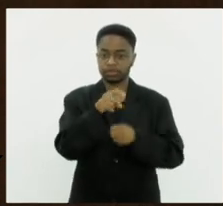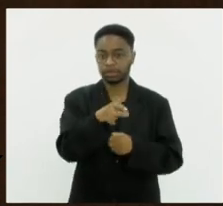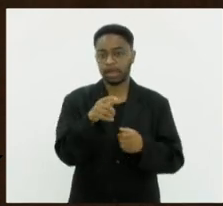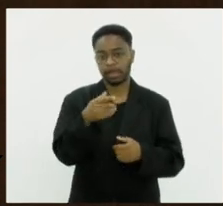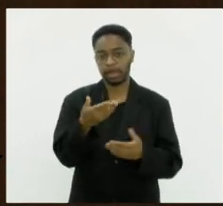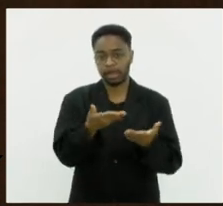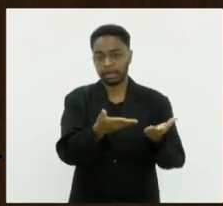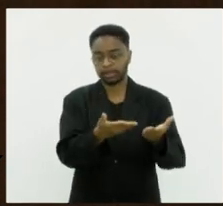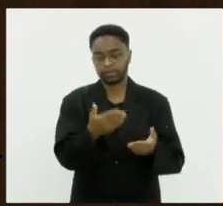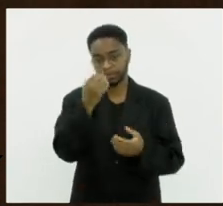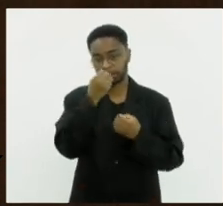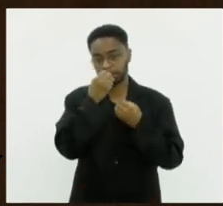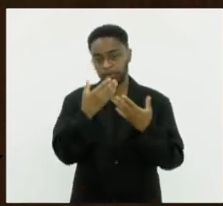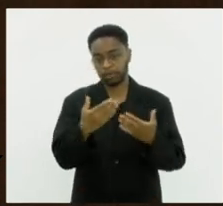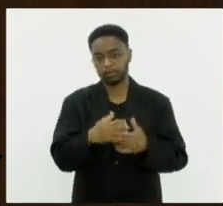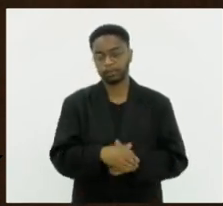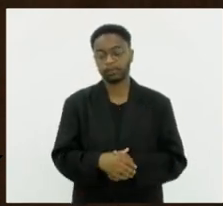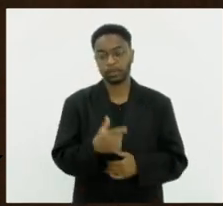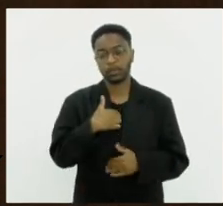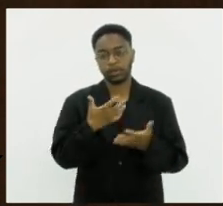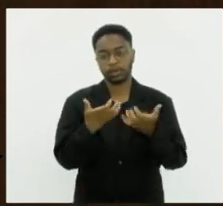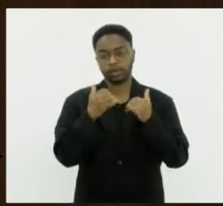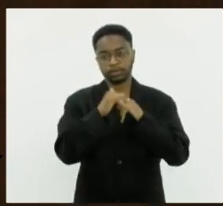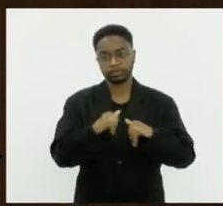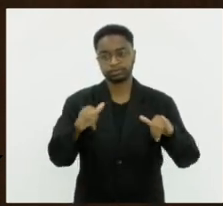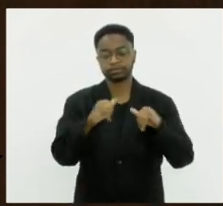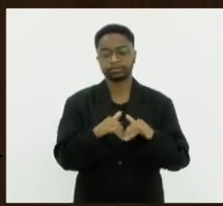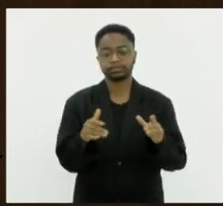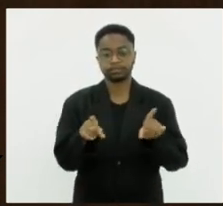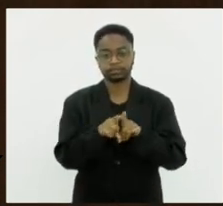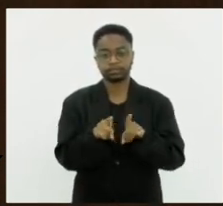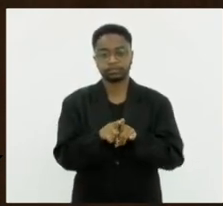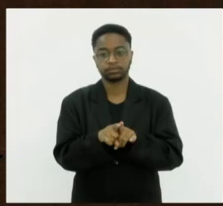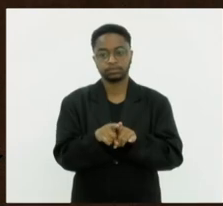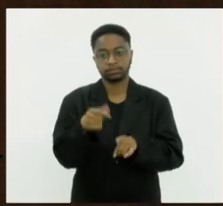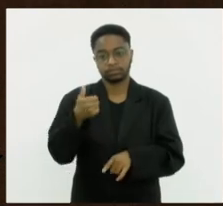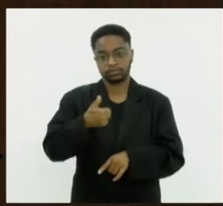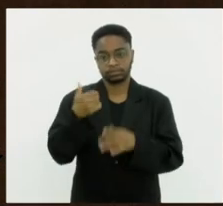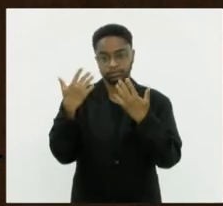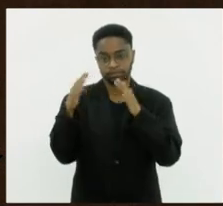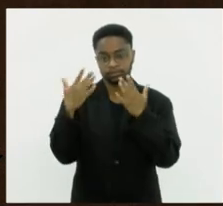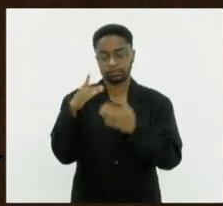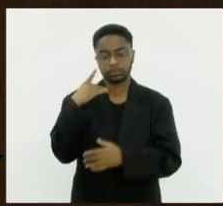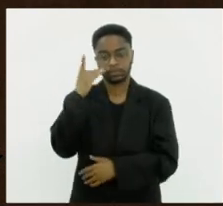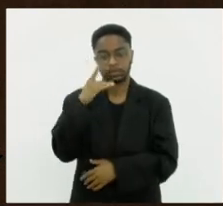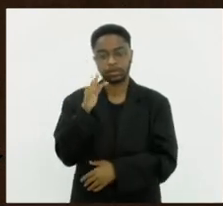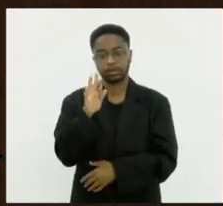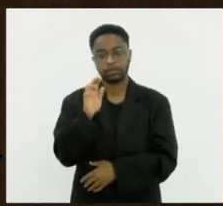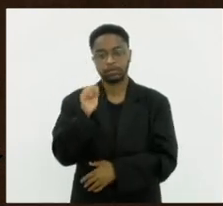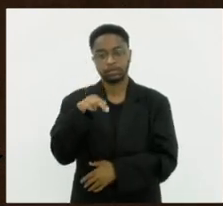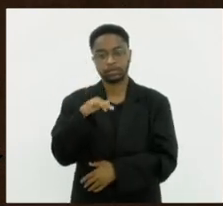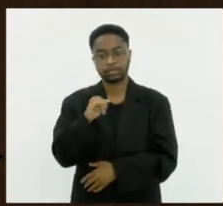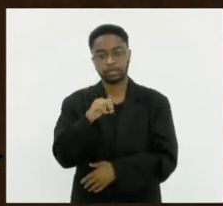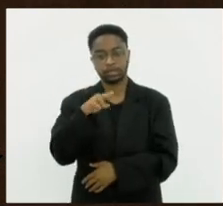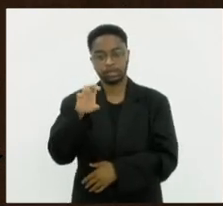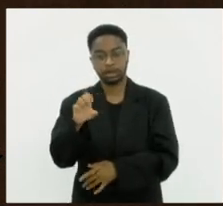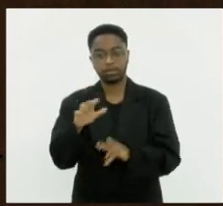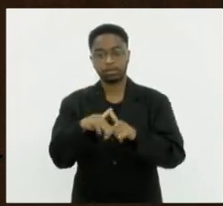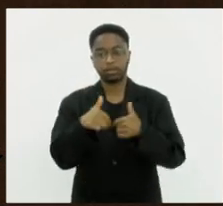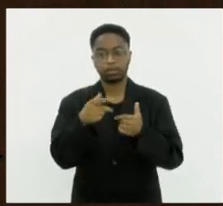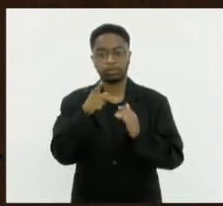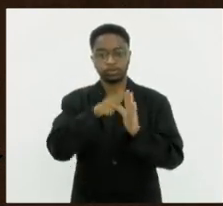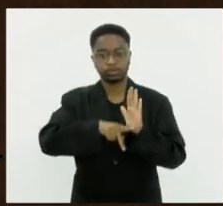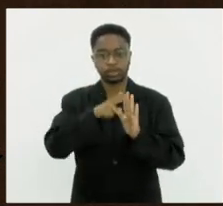bom. Eu queria me pronunciar também. Primeiro, elogiar a deputada Franciane Mota por esse projeto tão